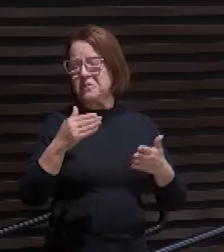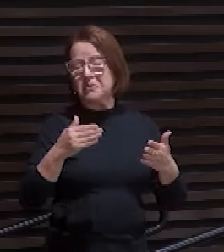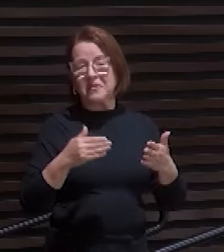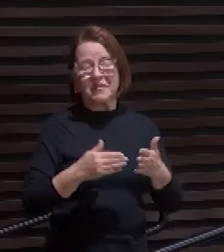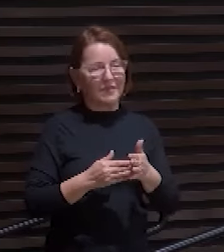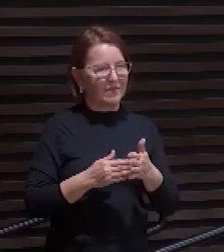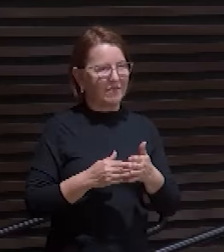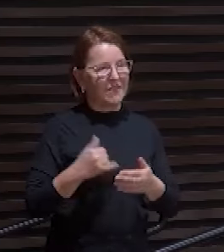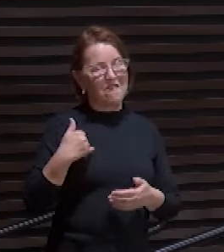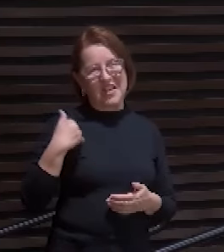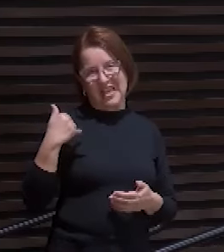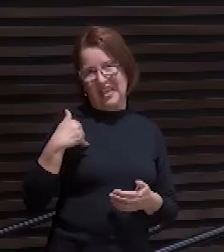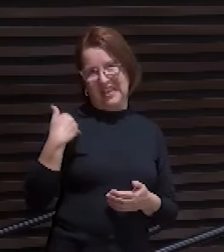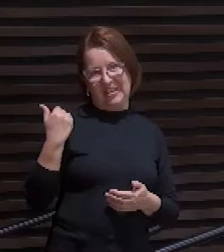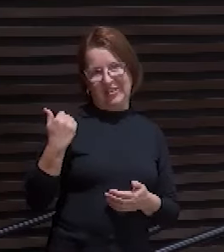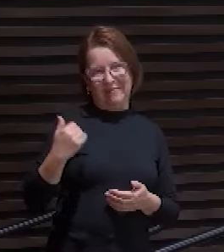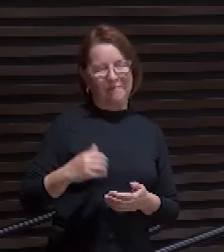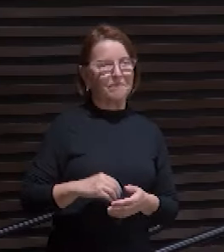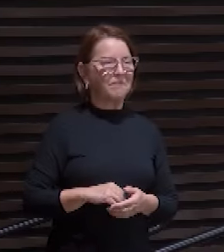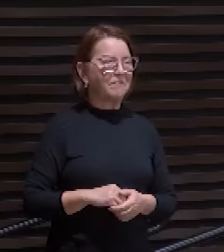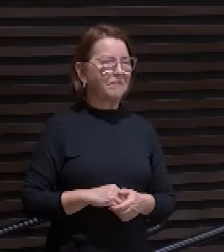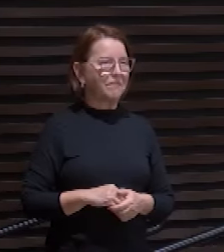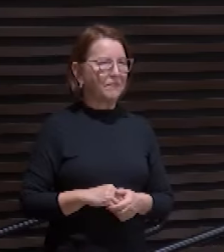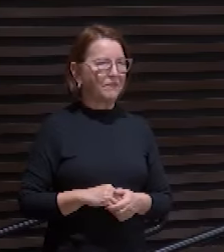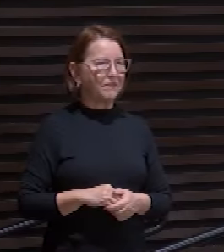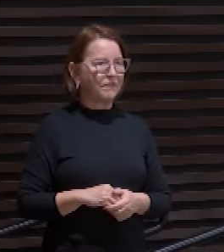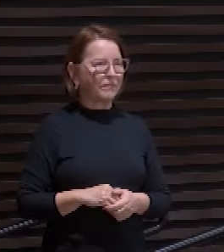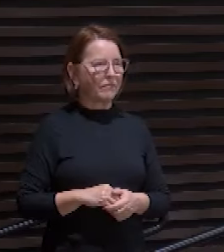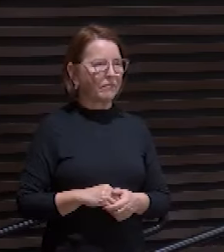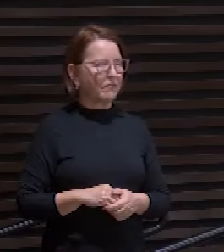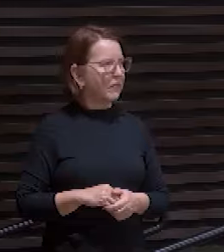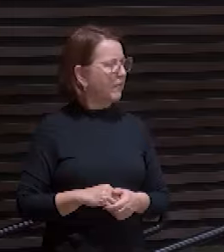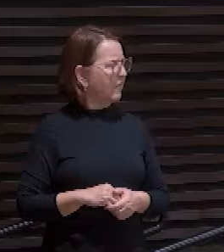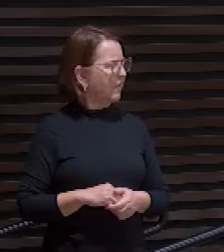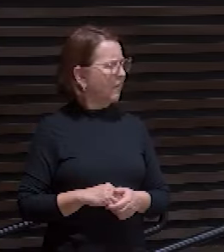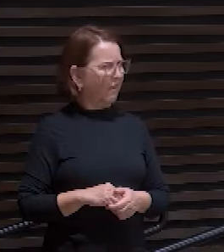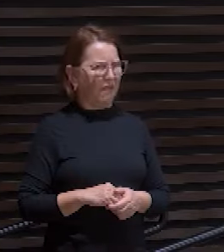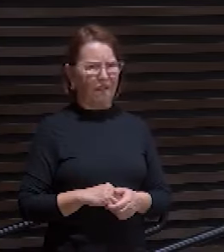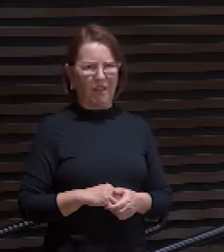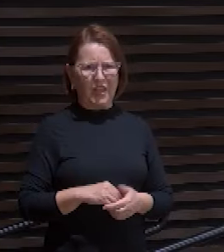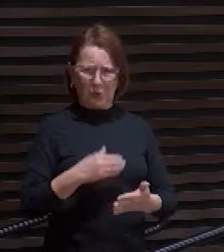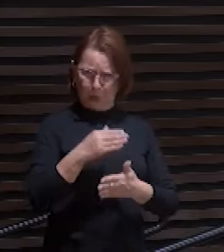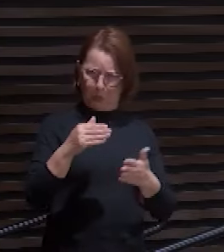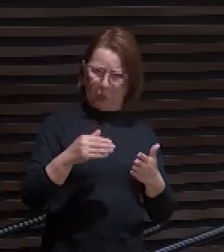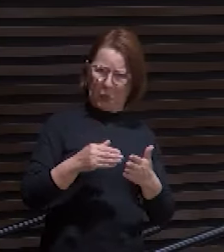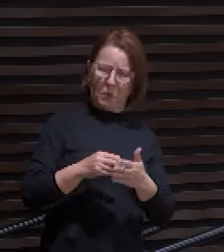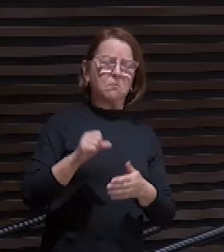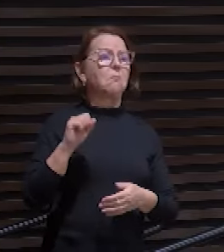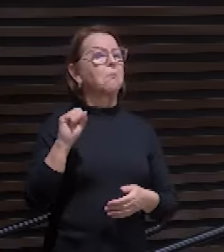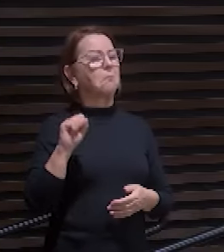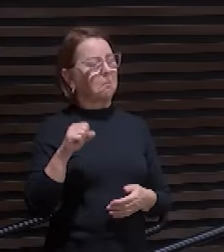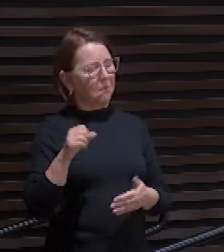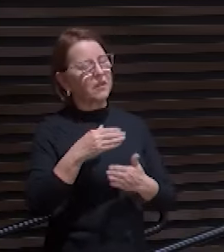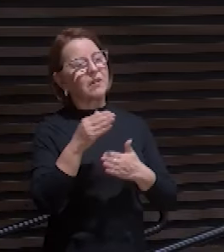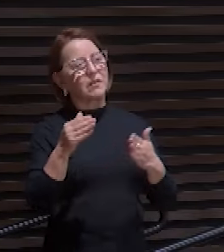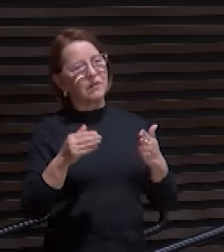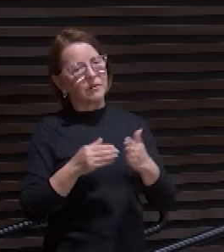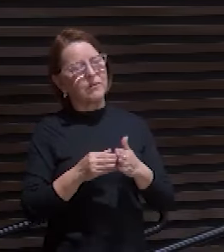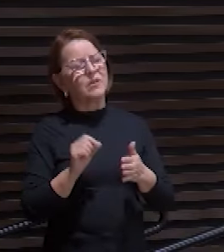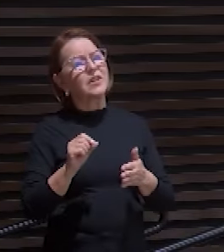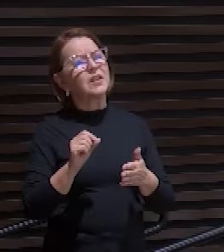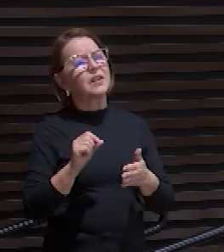tudo é vaidade. Poxa, mas que exagero, tudo. O que é